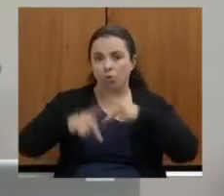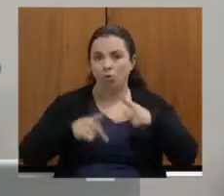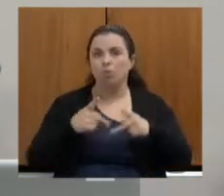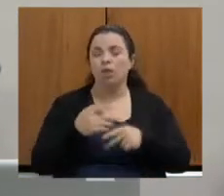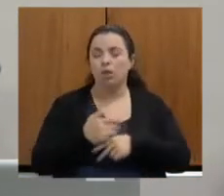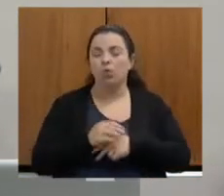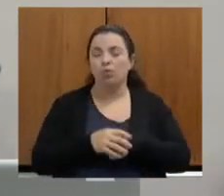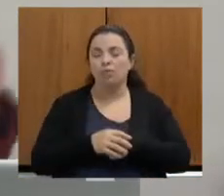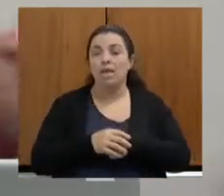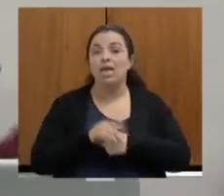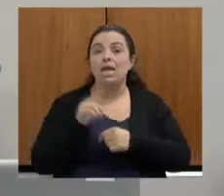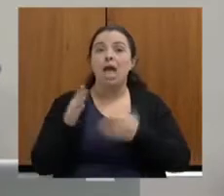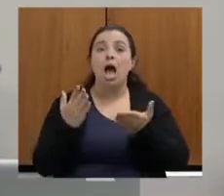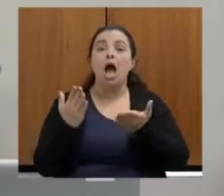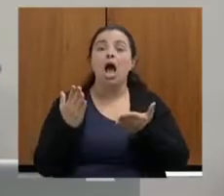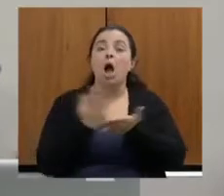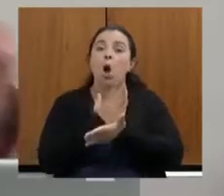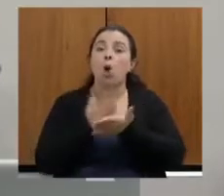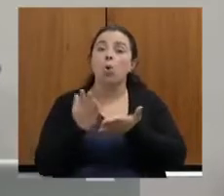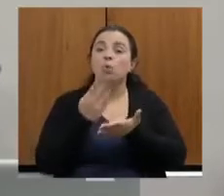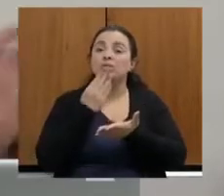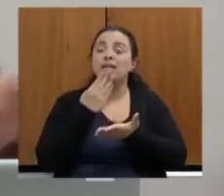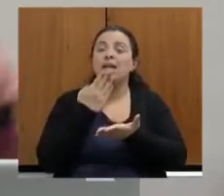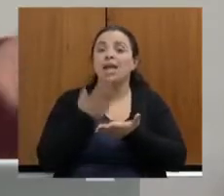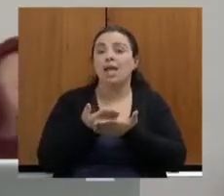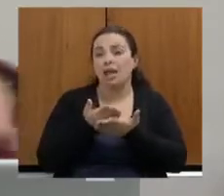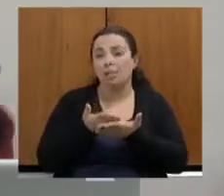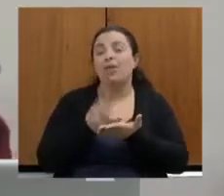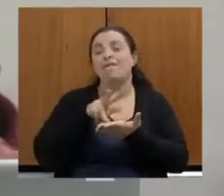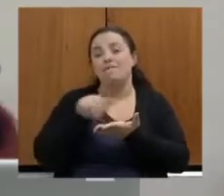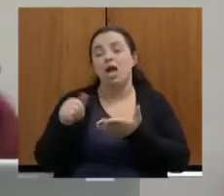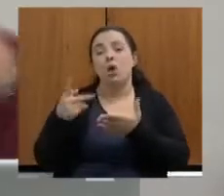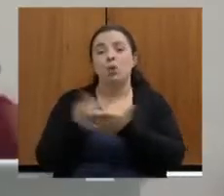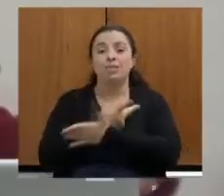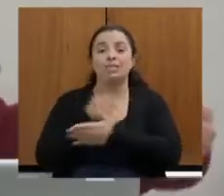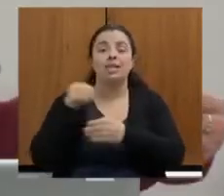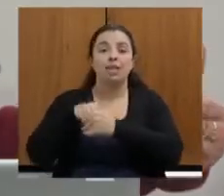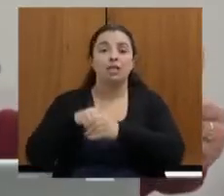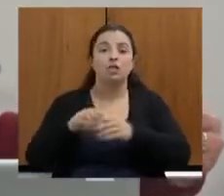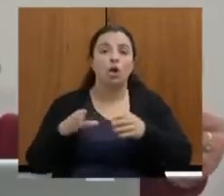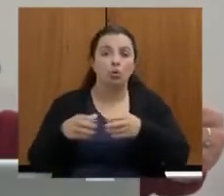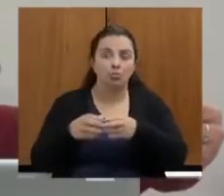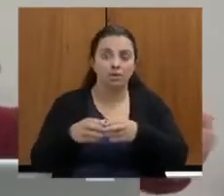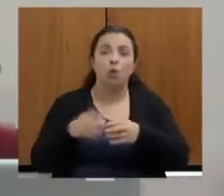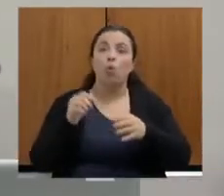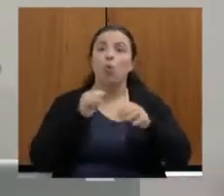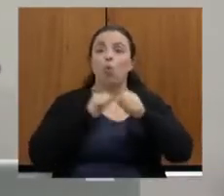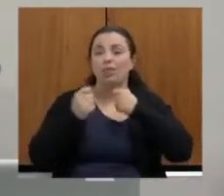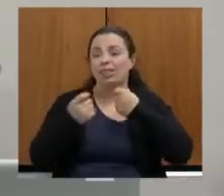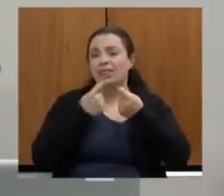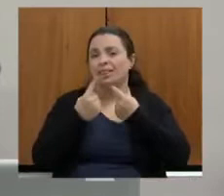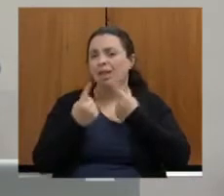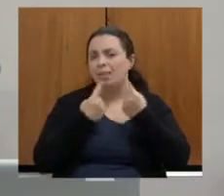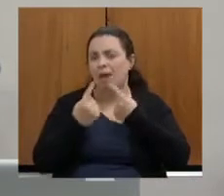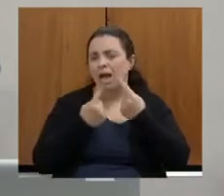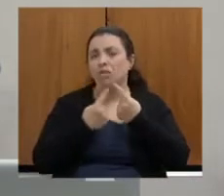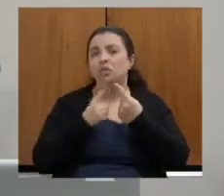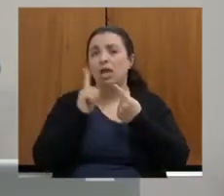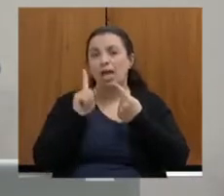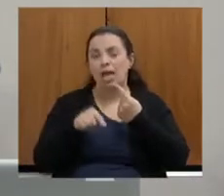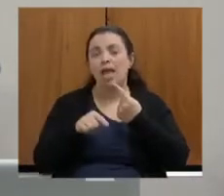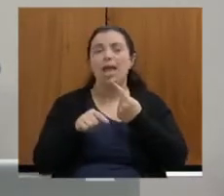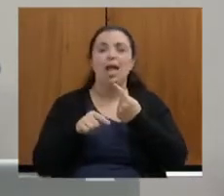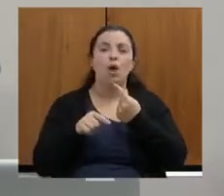vão ser feitos em comissões porque o debate é o debate cumprir a sua tarefa de trazer a d Ah